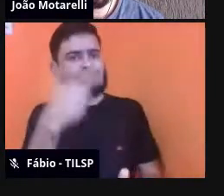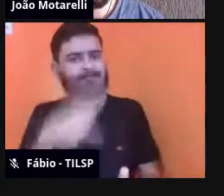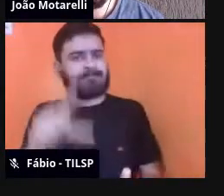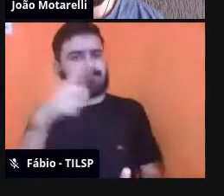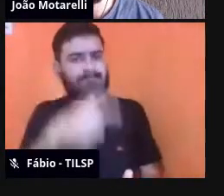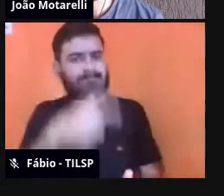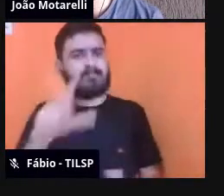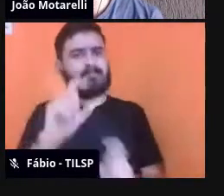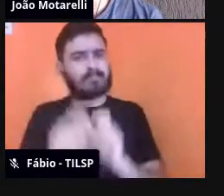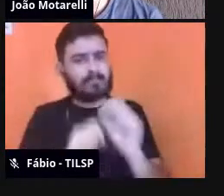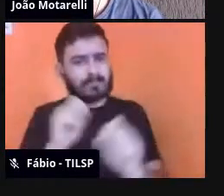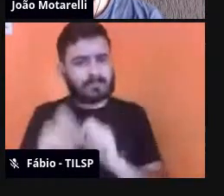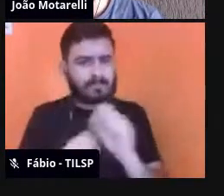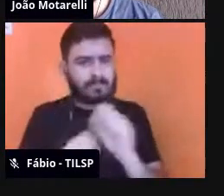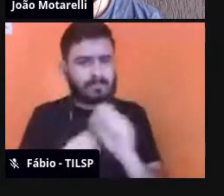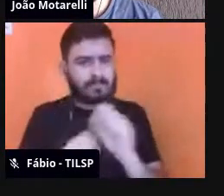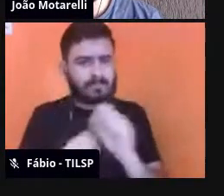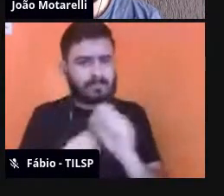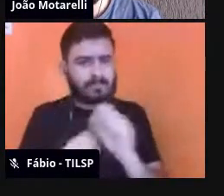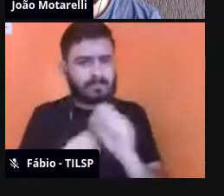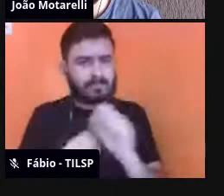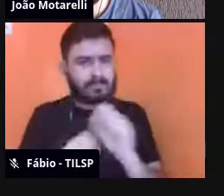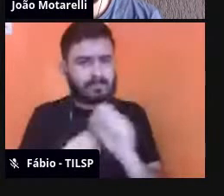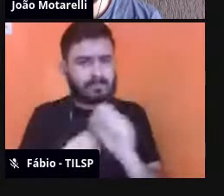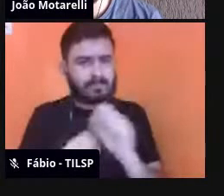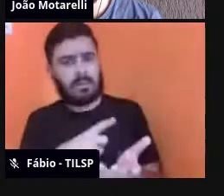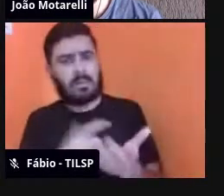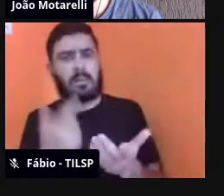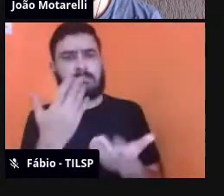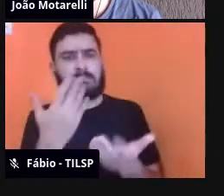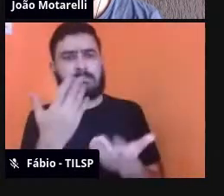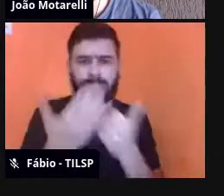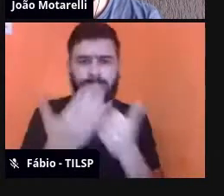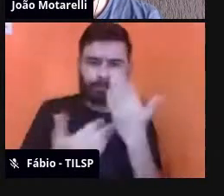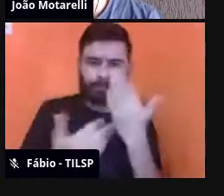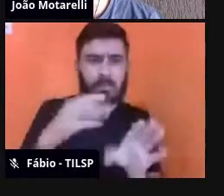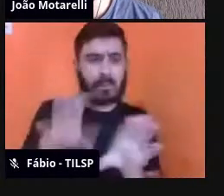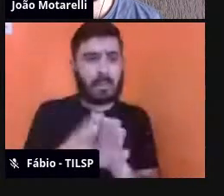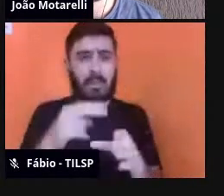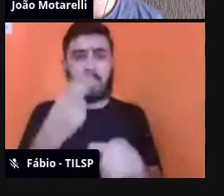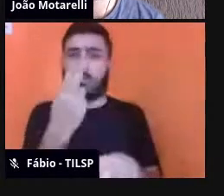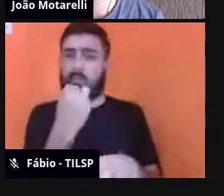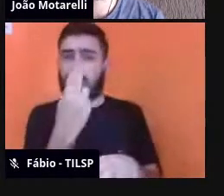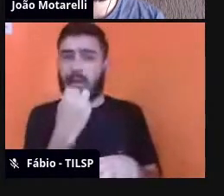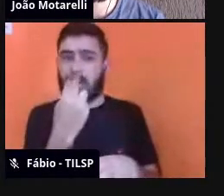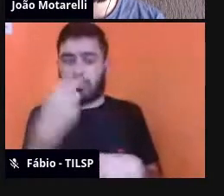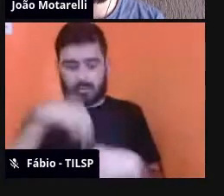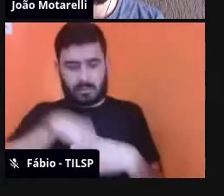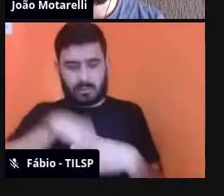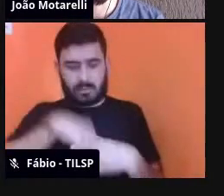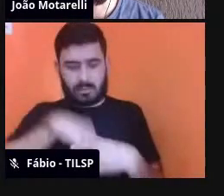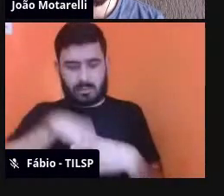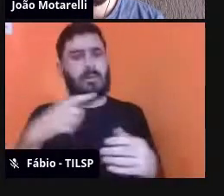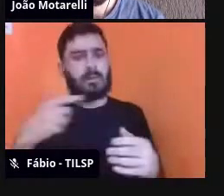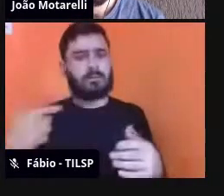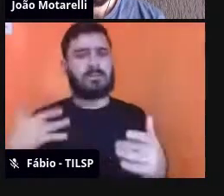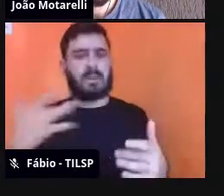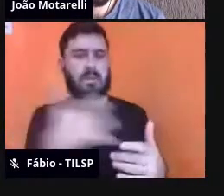uma ingestão ou absorção alterada de energia e nutrientes e que vão comprometer a saúde física e o funcionamento psicossocial do